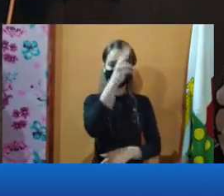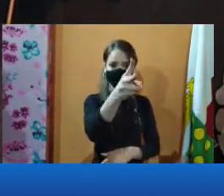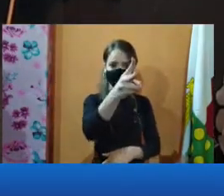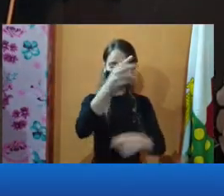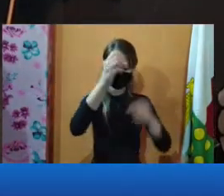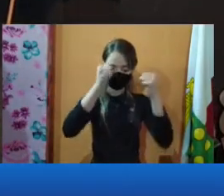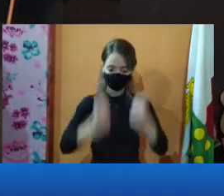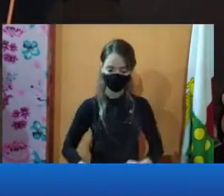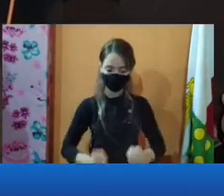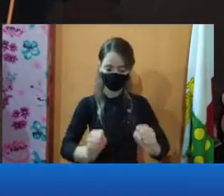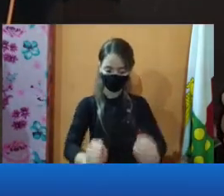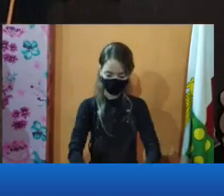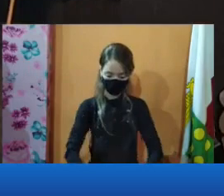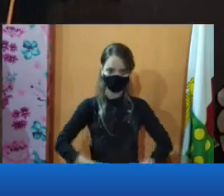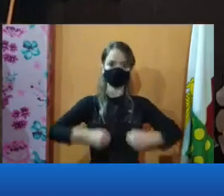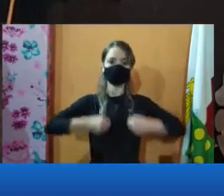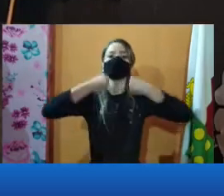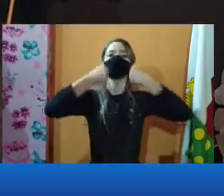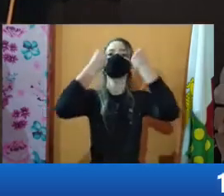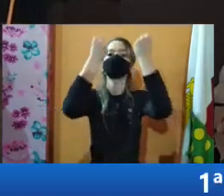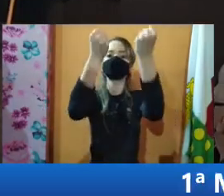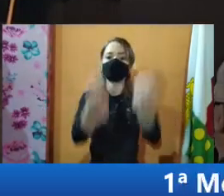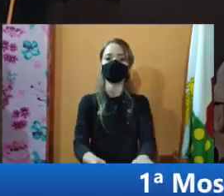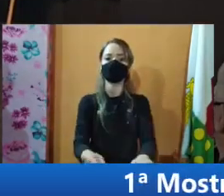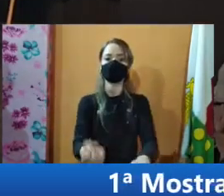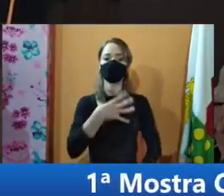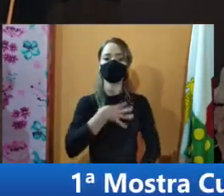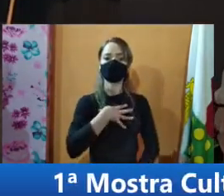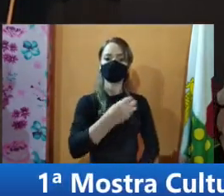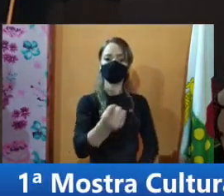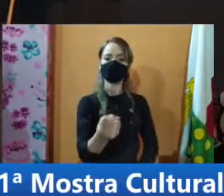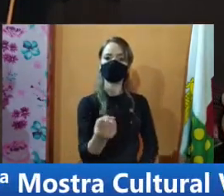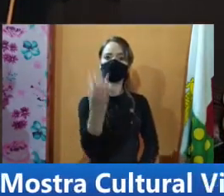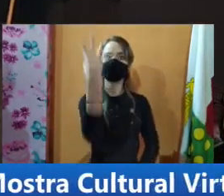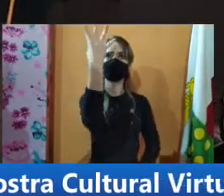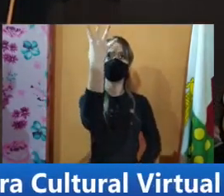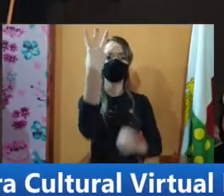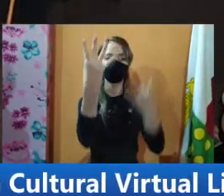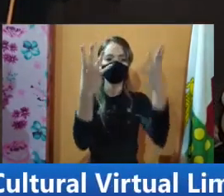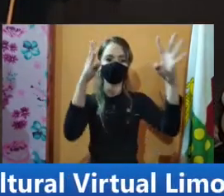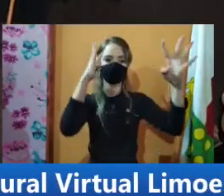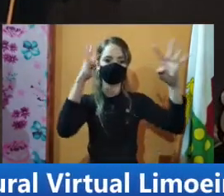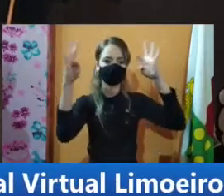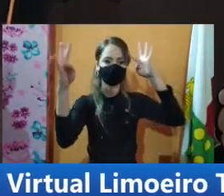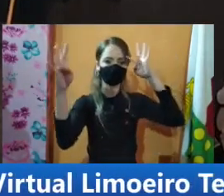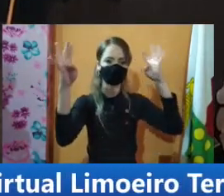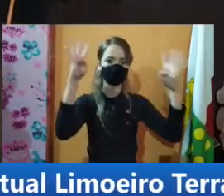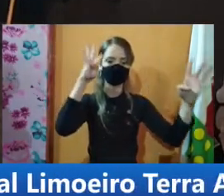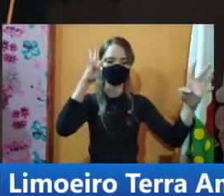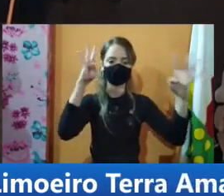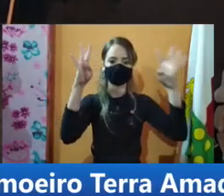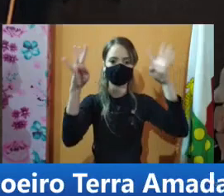verde forte, robusta altaneira, de teus filhos é